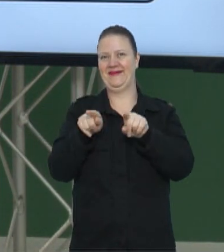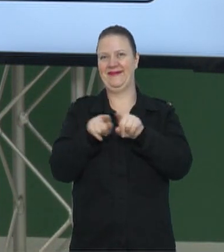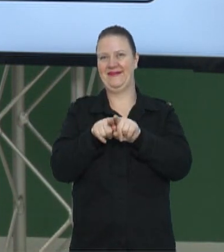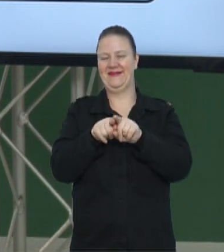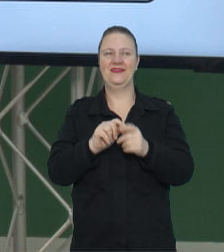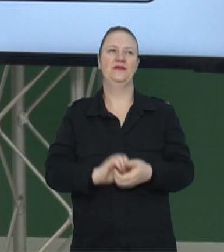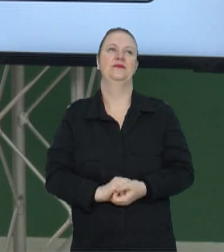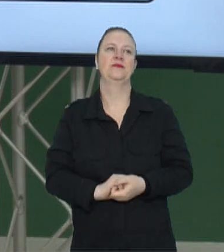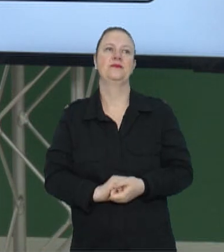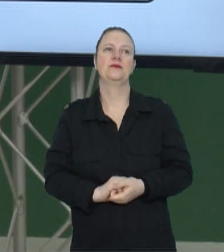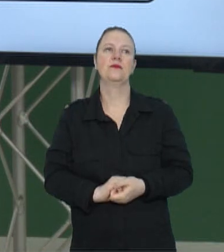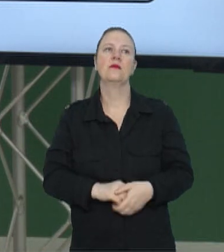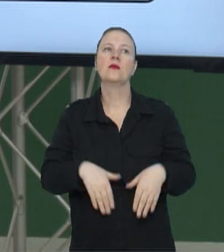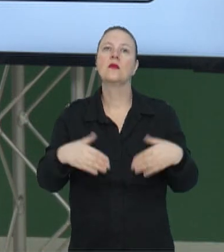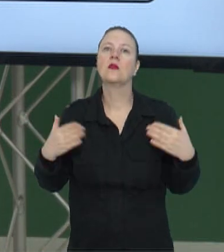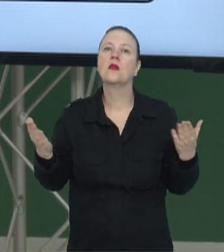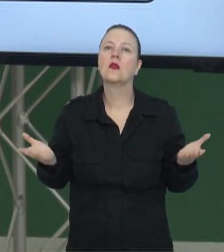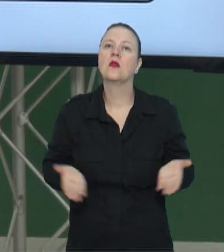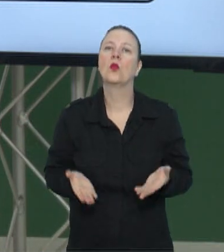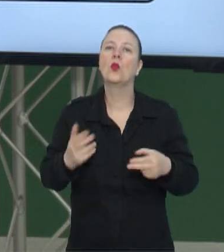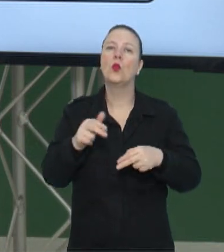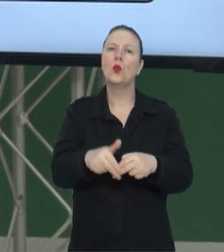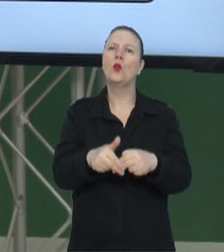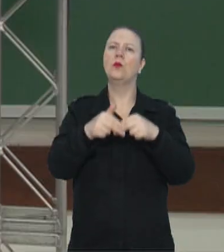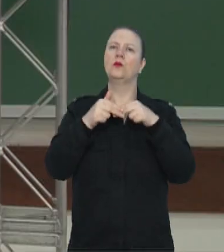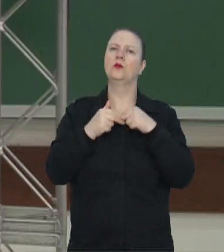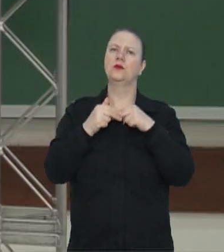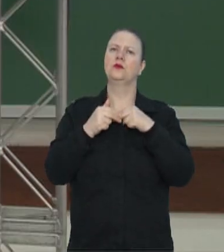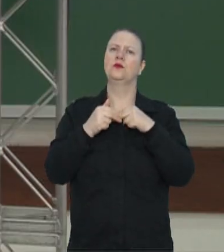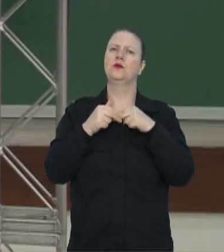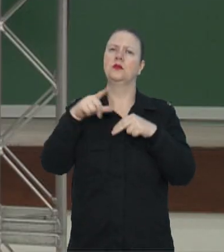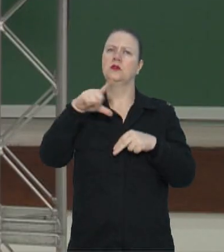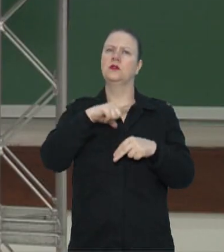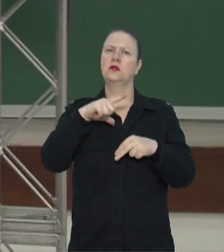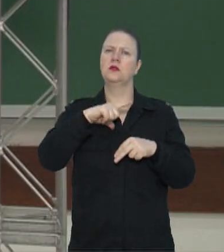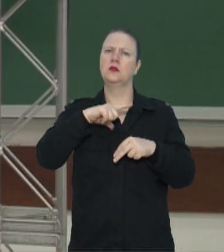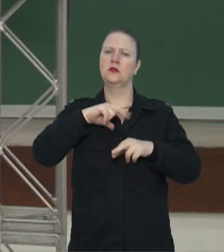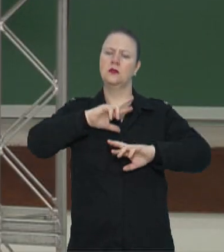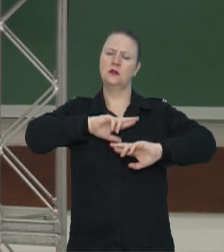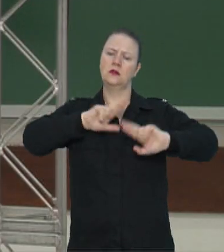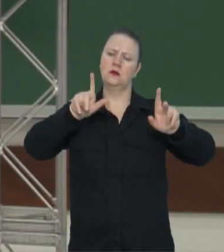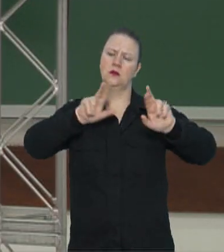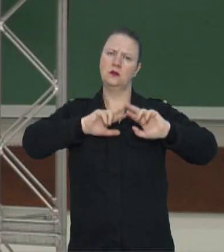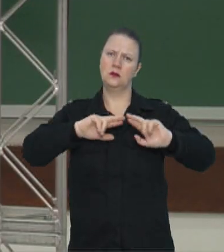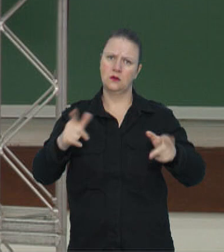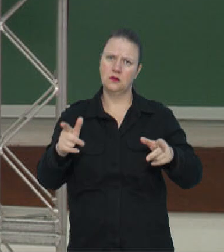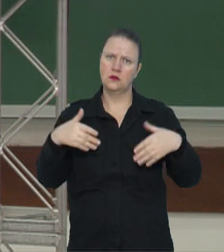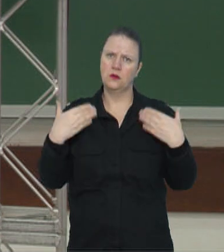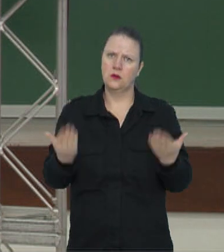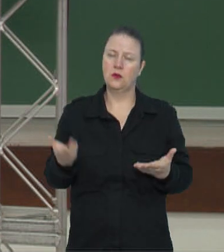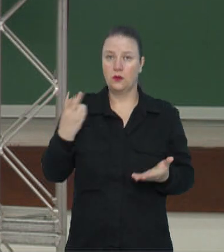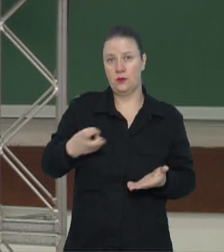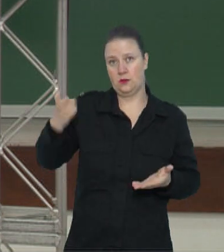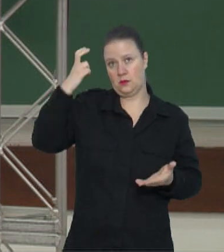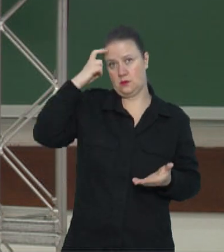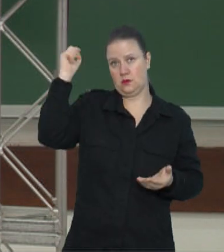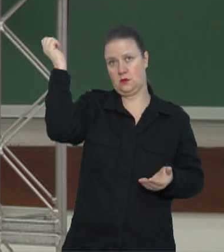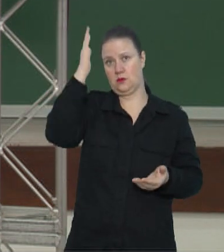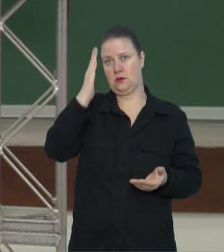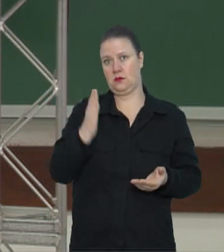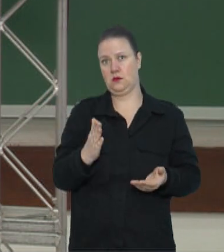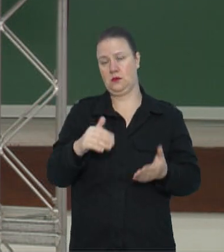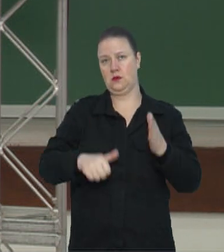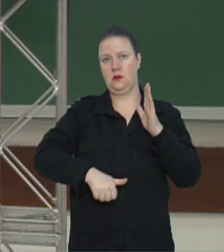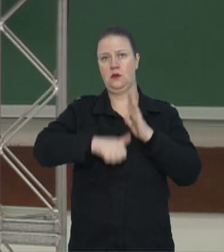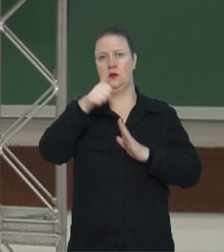diversidade, motivos pelos quais existe essa diversidade, né, cultural no Brasil.